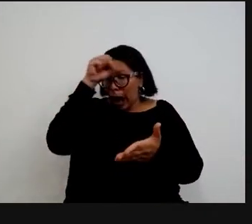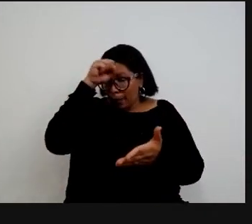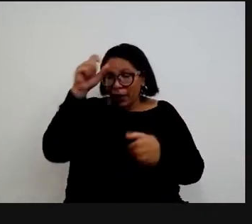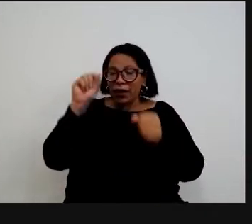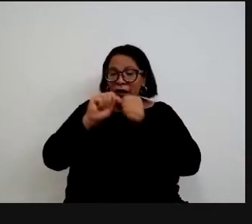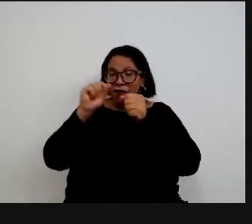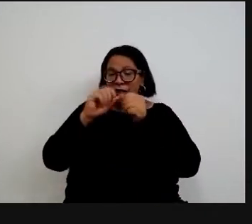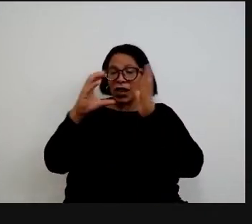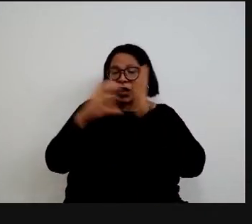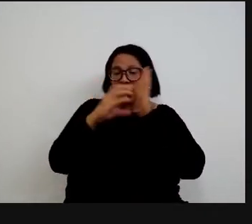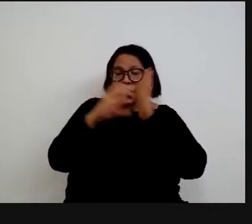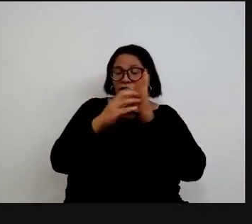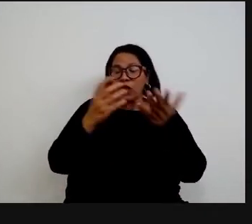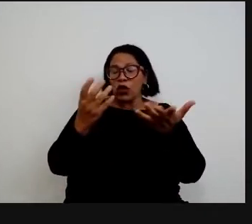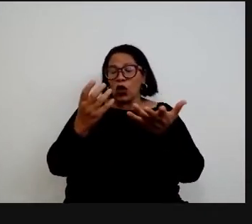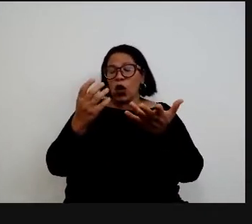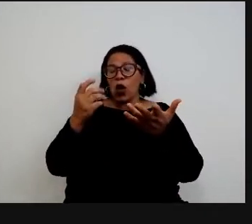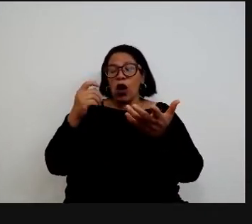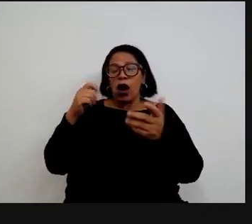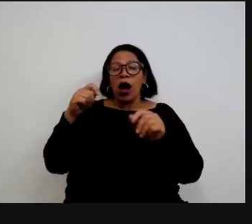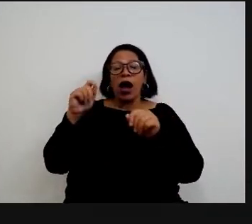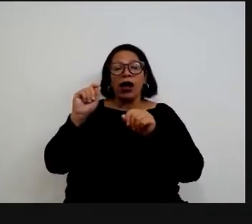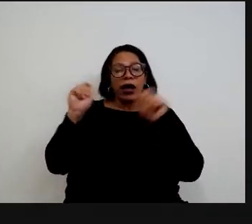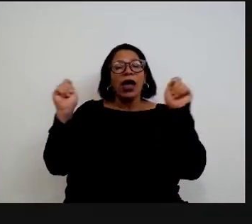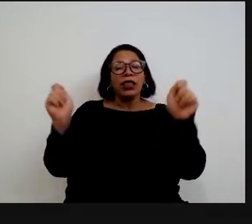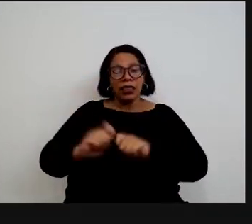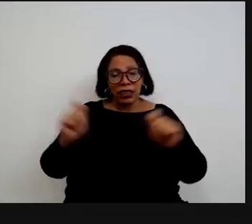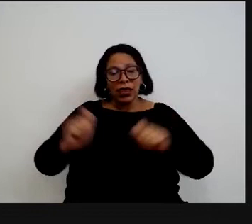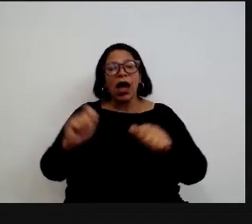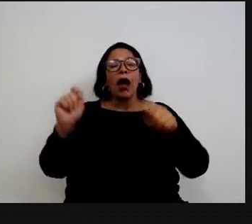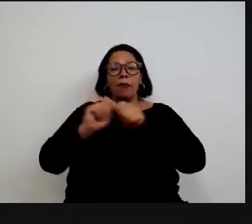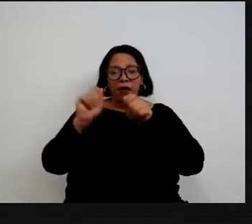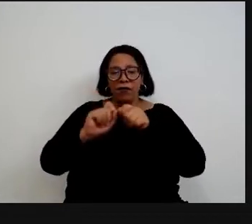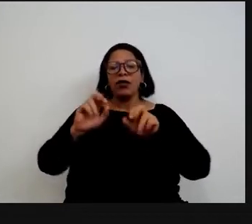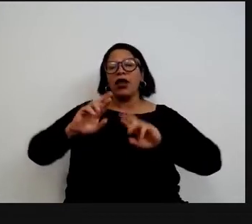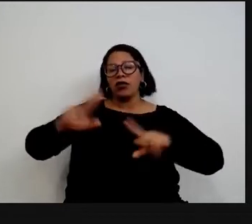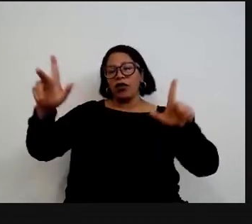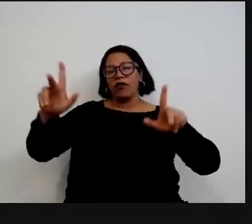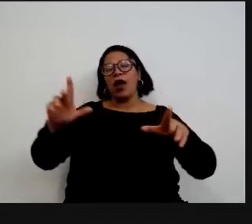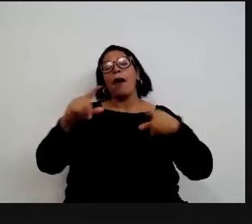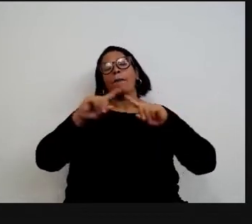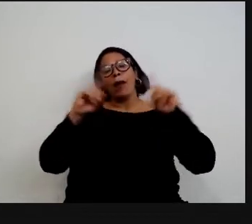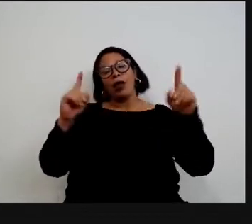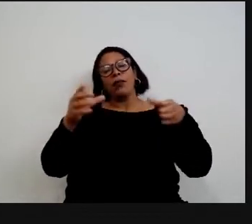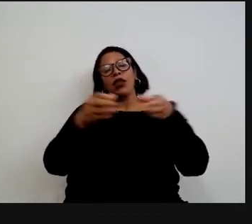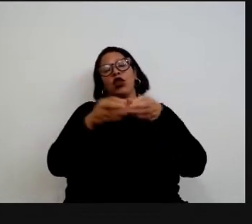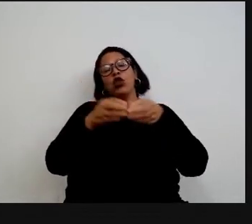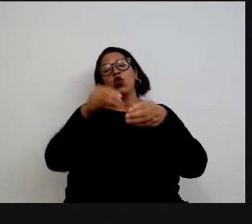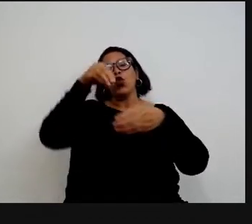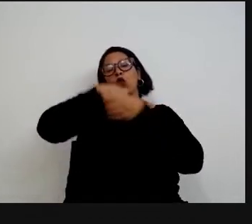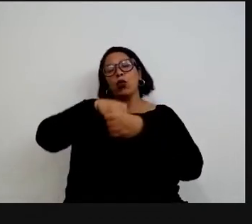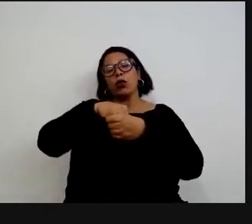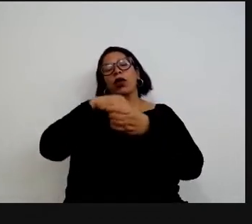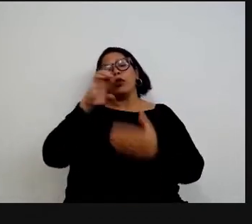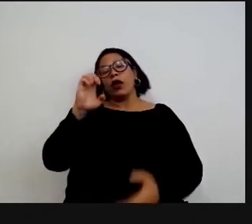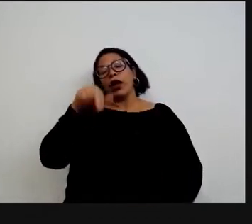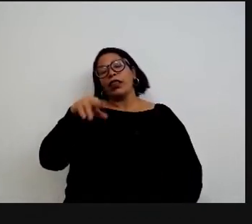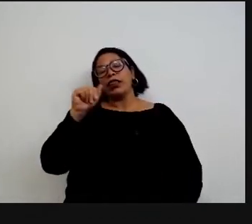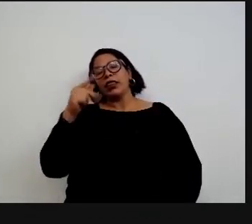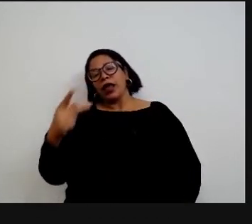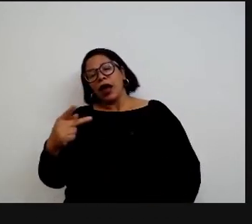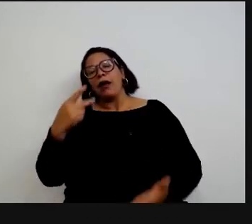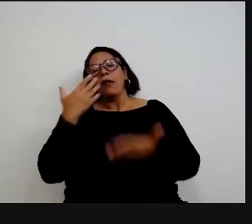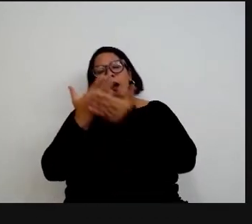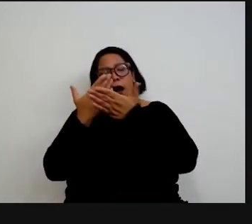esse servidor, esse técnico, né, de que é possível fazer diferente. Aí precisa de uma equipe interna, né, que está ali